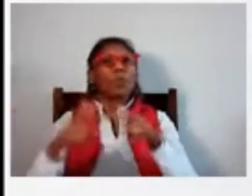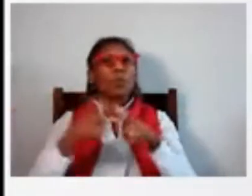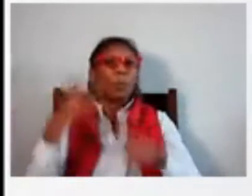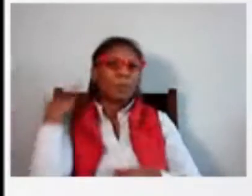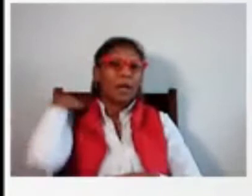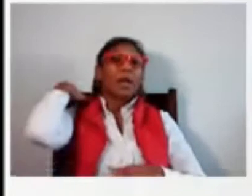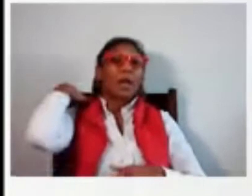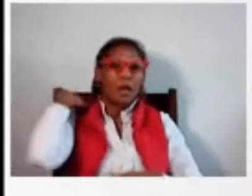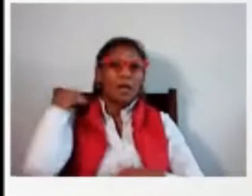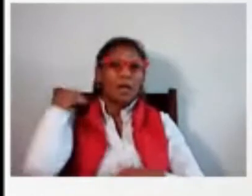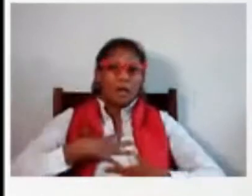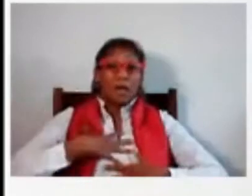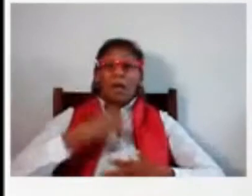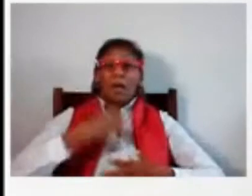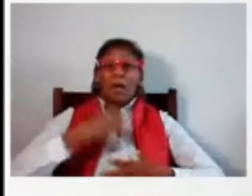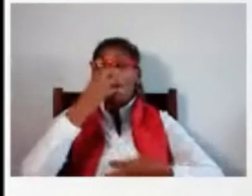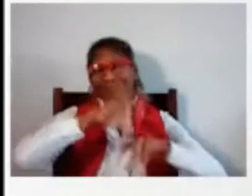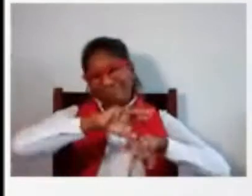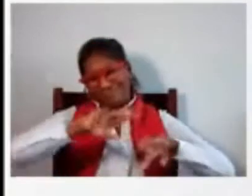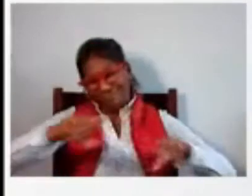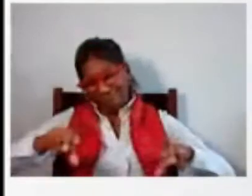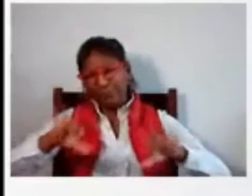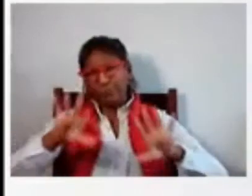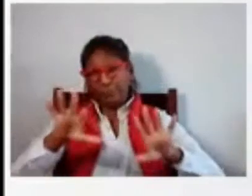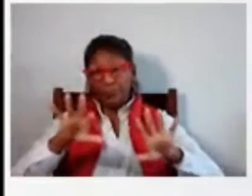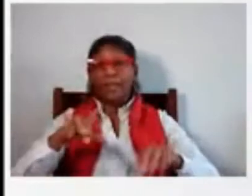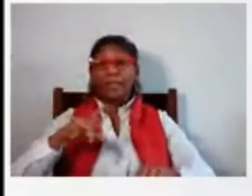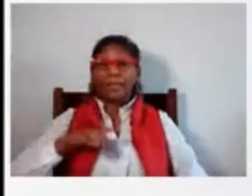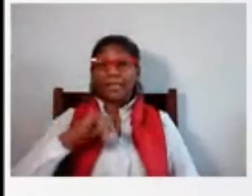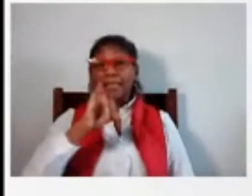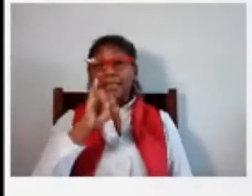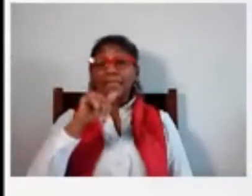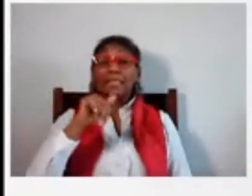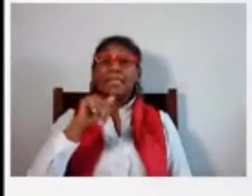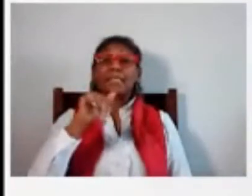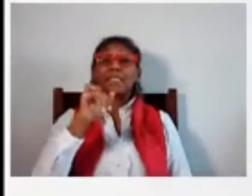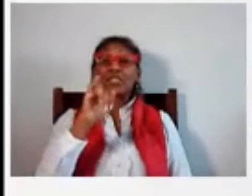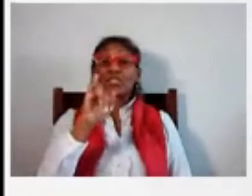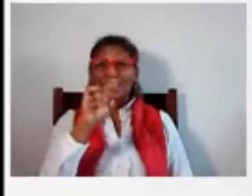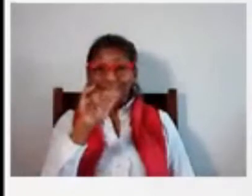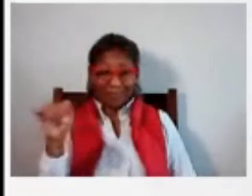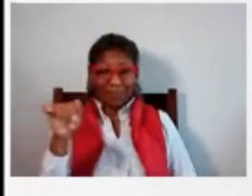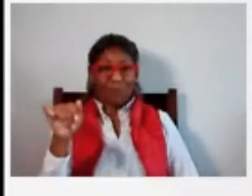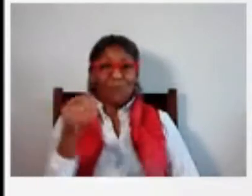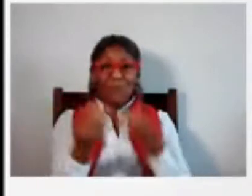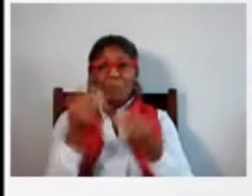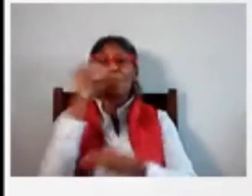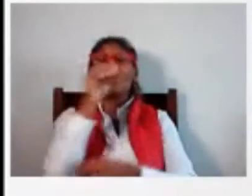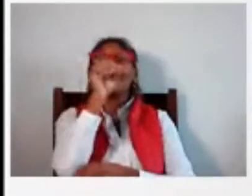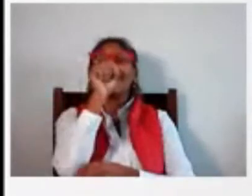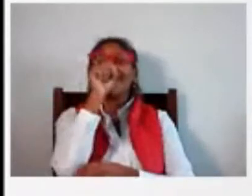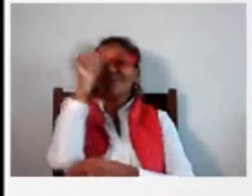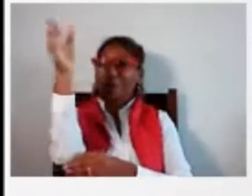a bandeira preta. No indicador que mede variação no número de confirmados em leitos clínicos, foi bandeira laranja,